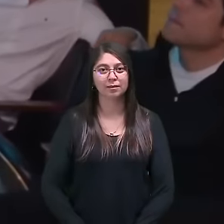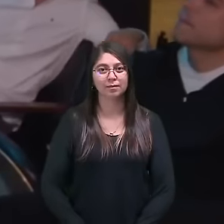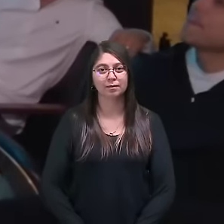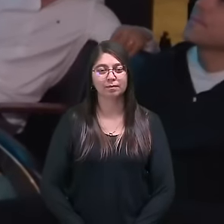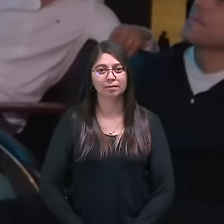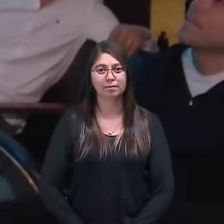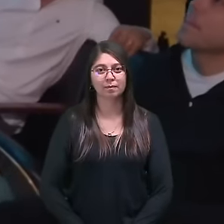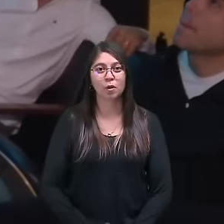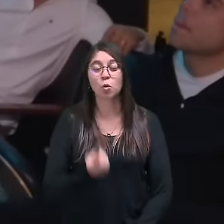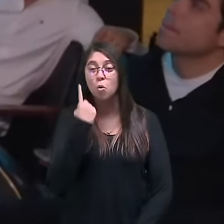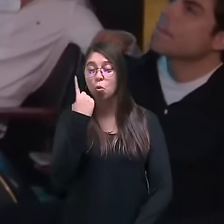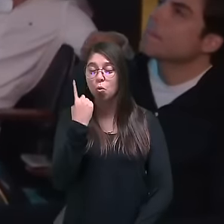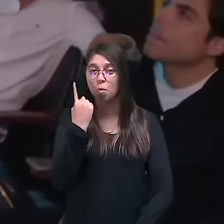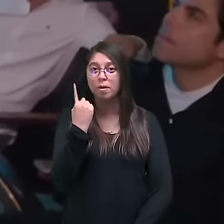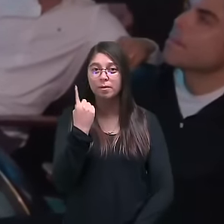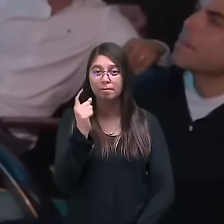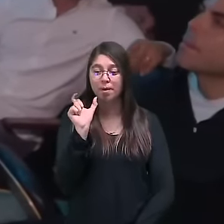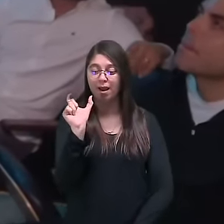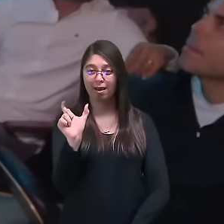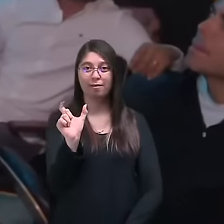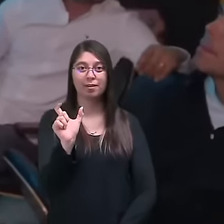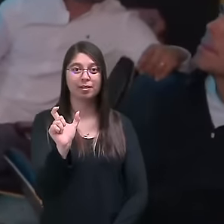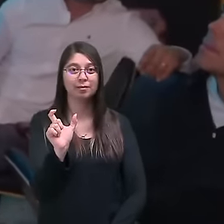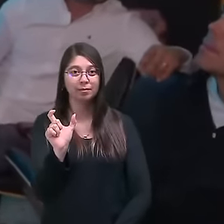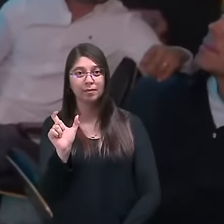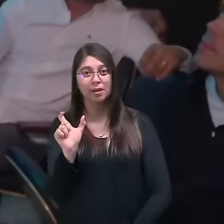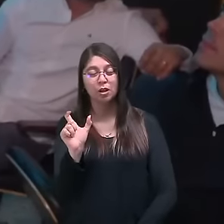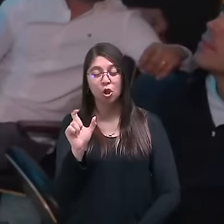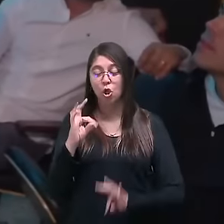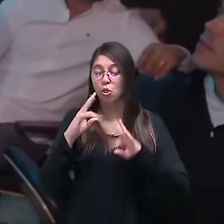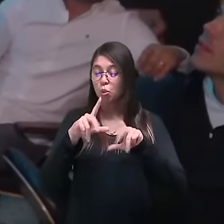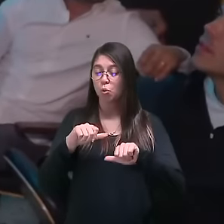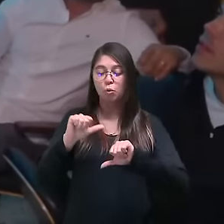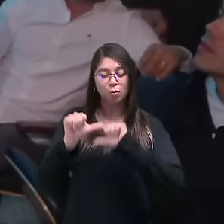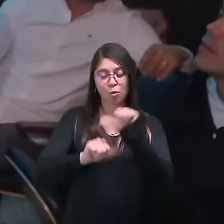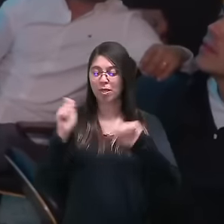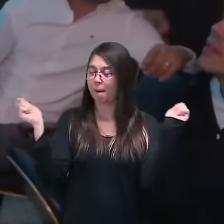É uma palavra que muda tudo.